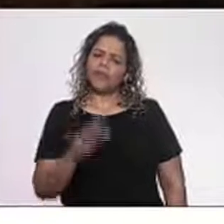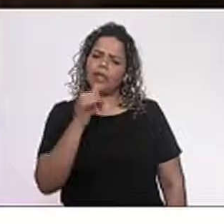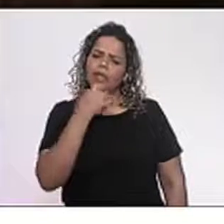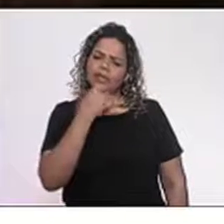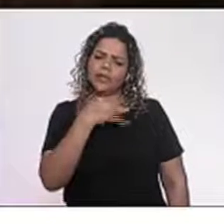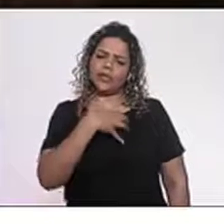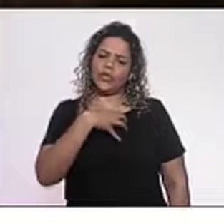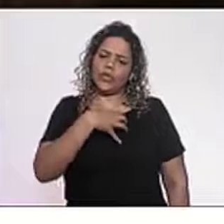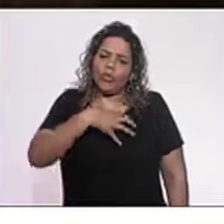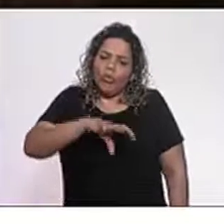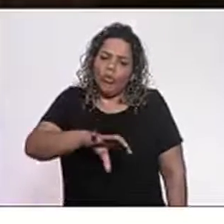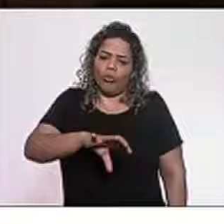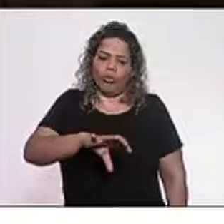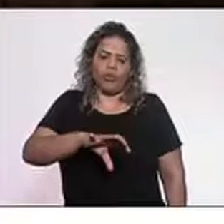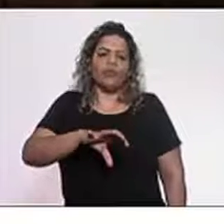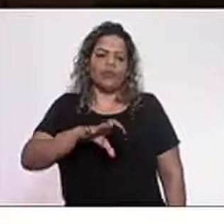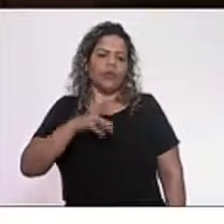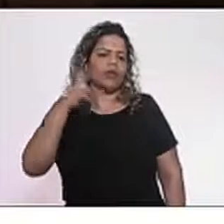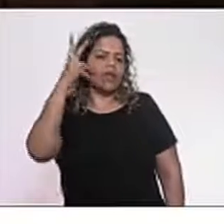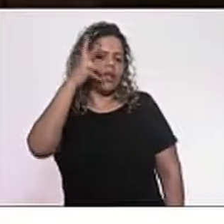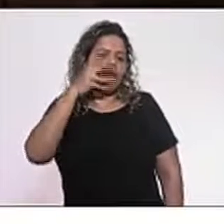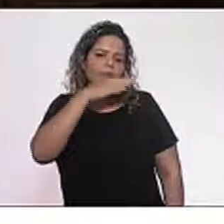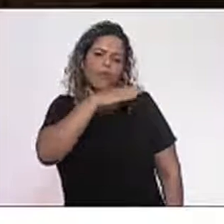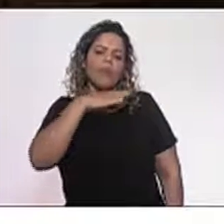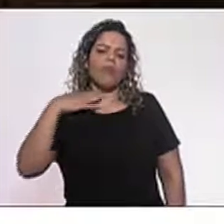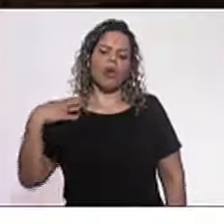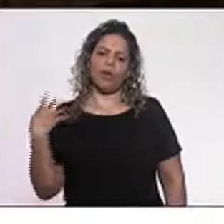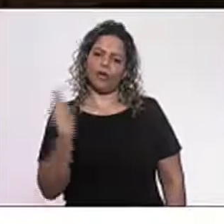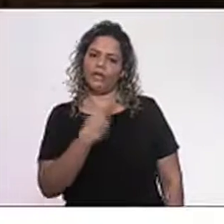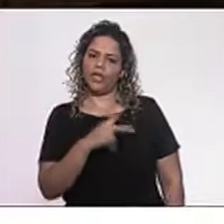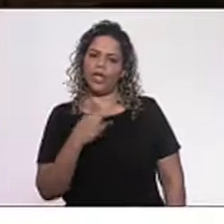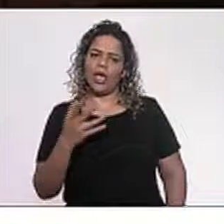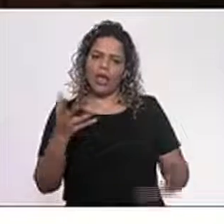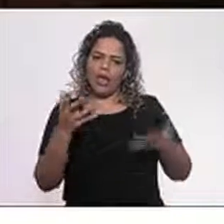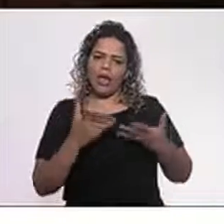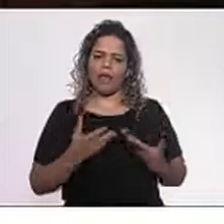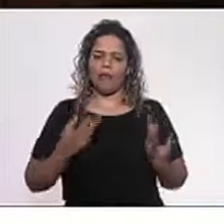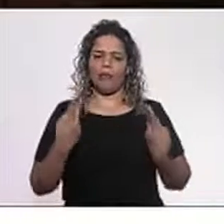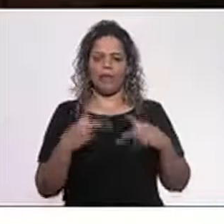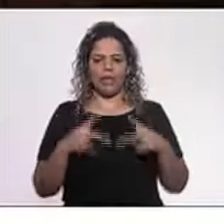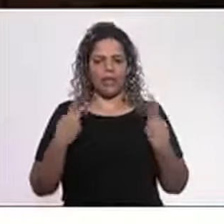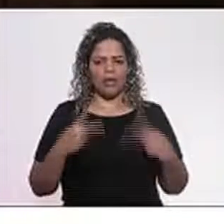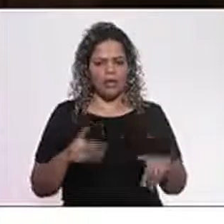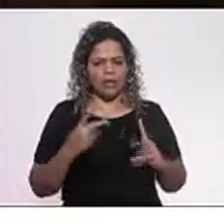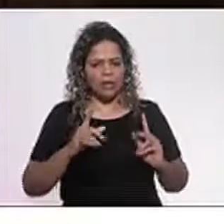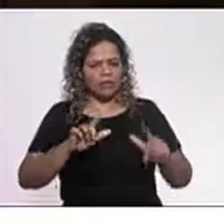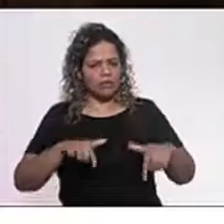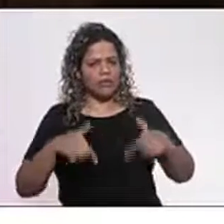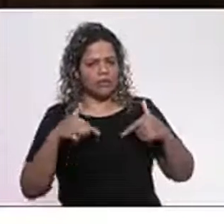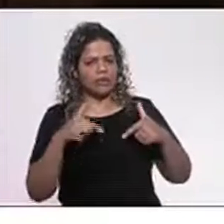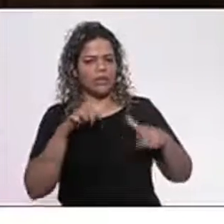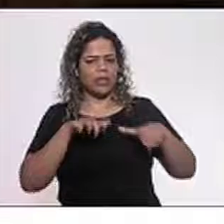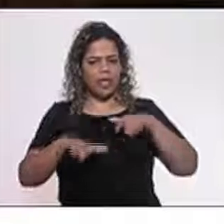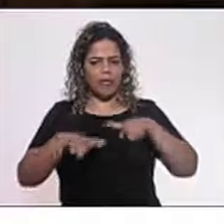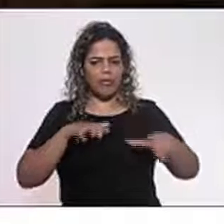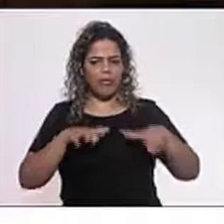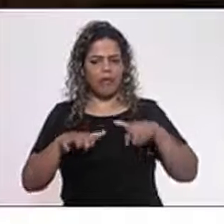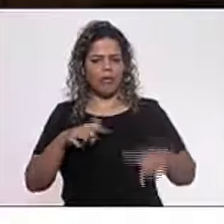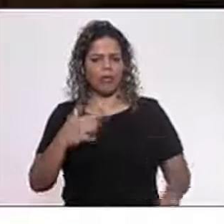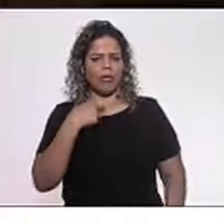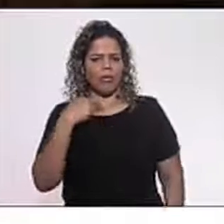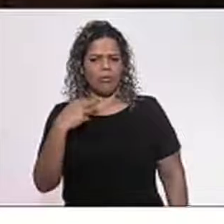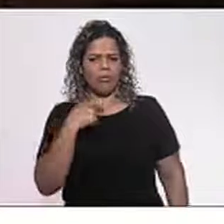Lamento profundamente a morte da vereadora Marielle, que era uma parlamentar, que exercia o seu mandato e que não pode,